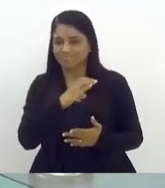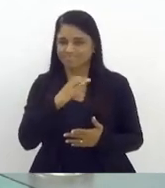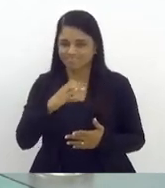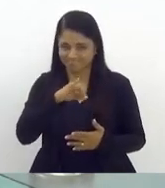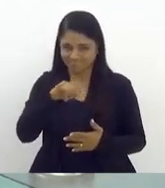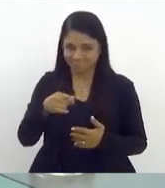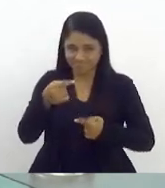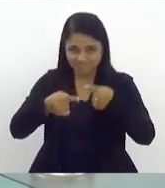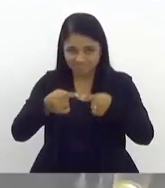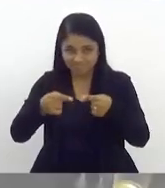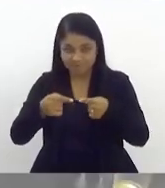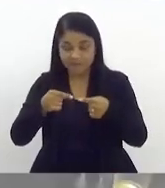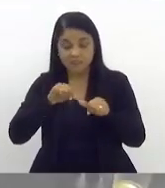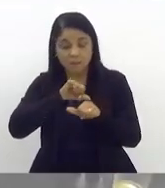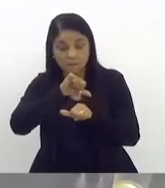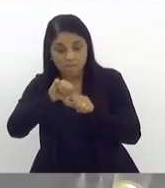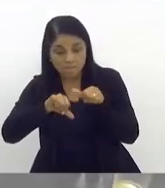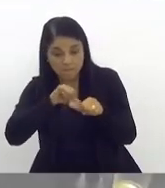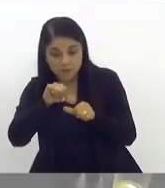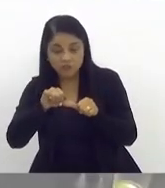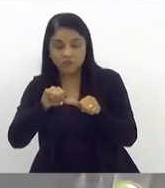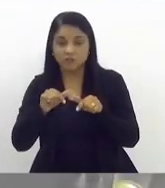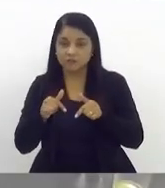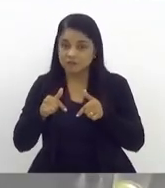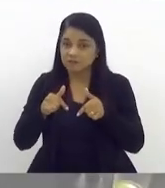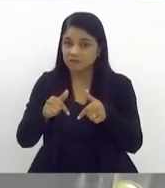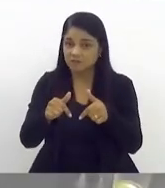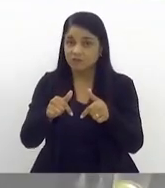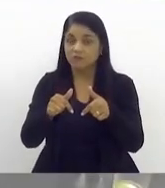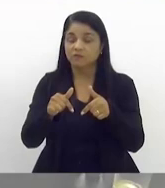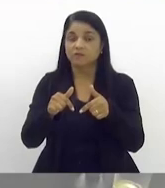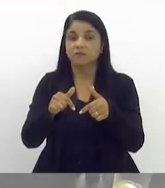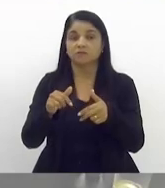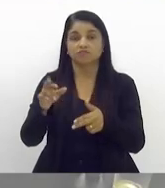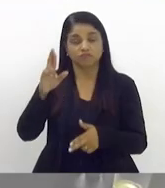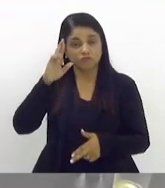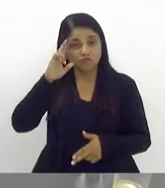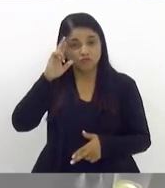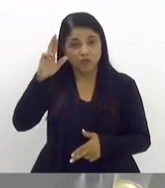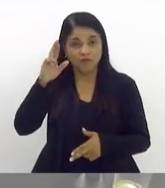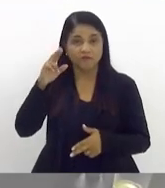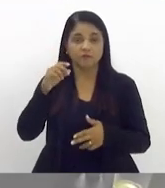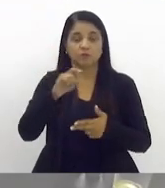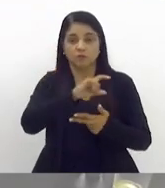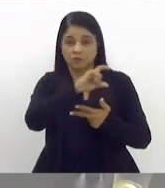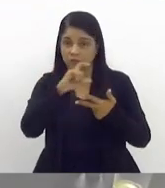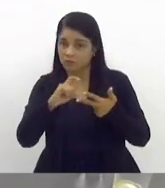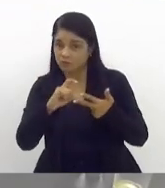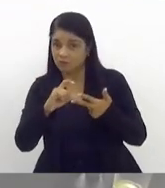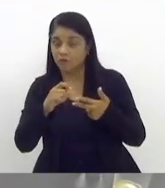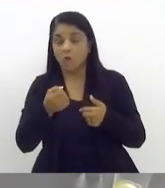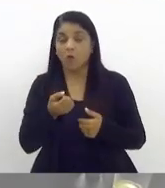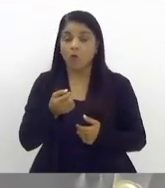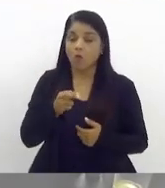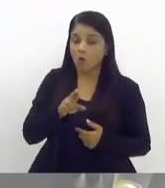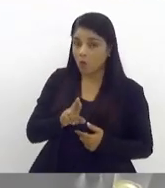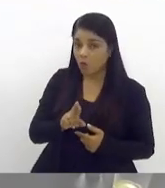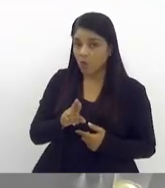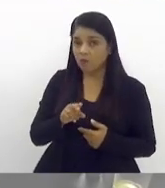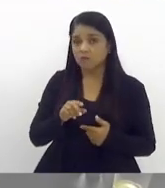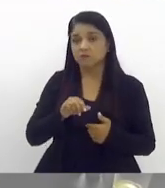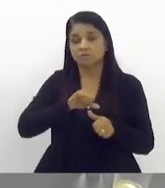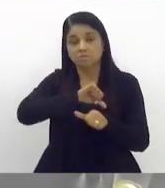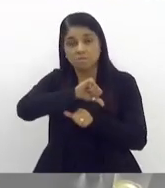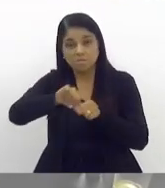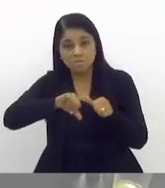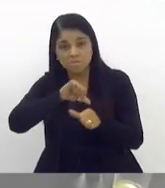mexer nas atribuições é competência privativa do chefe do Poder Executivo. No meu entendimento. Ou né? se mexer nas atribuições